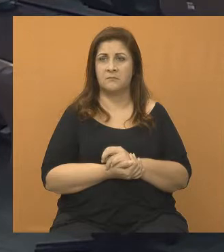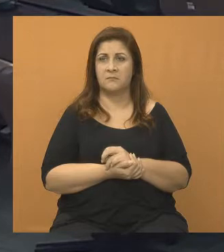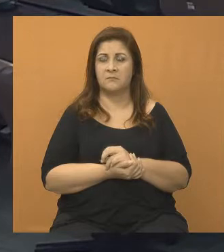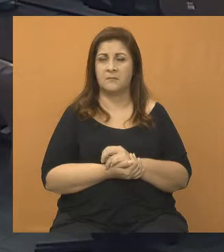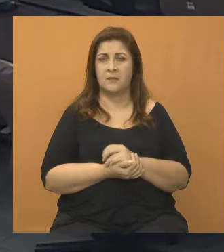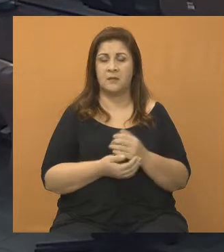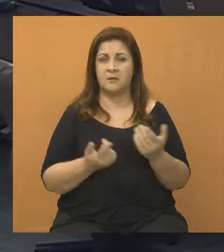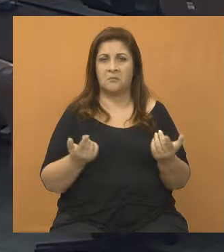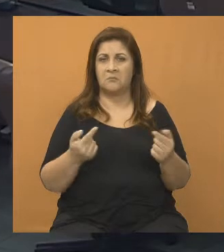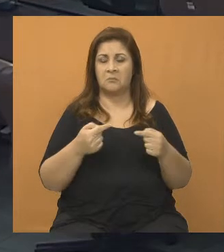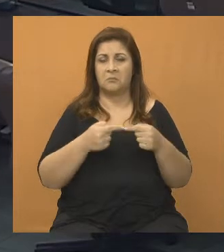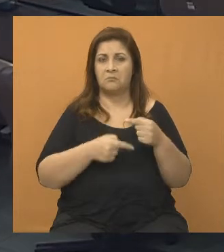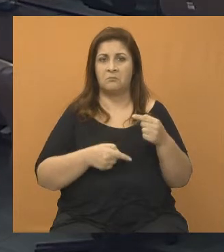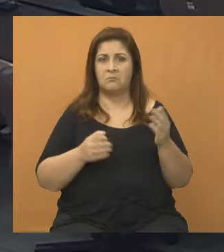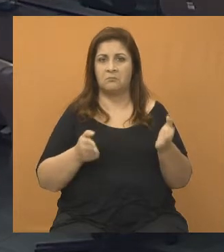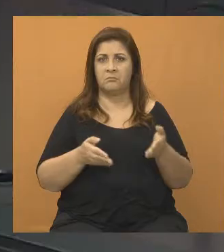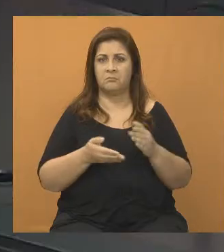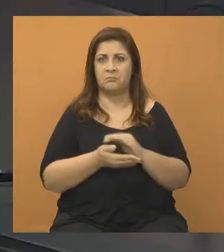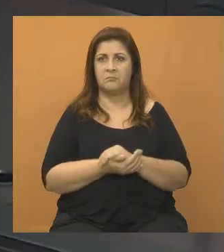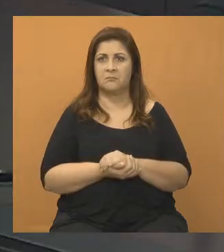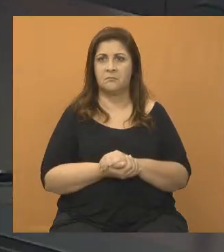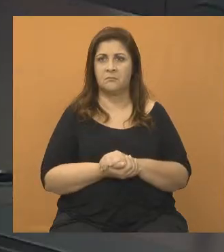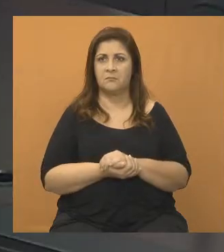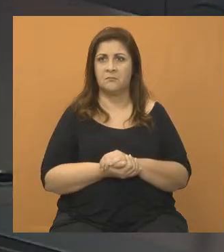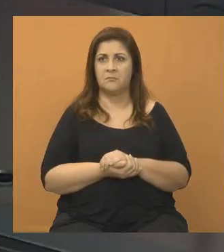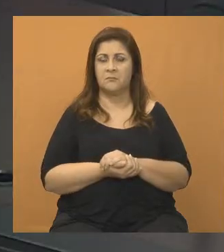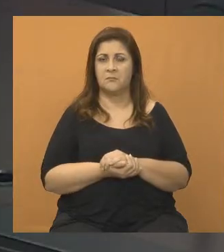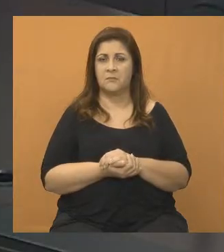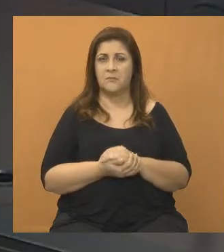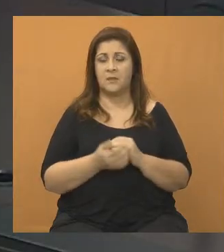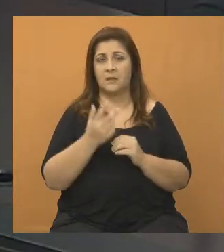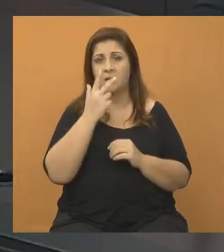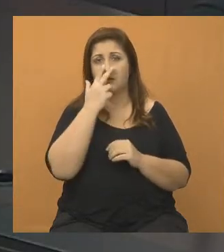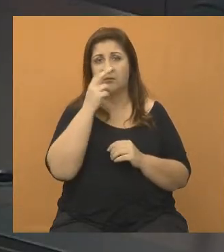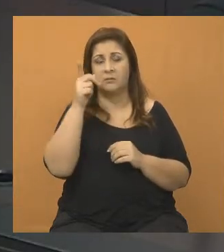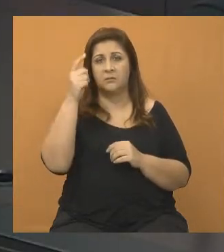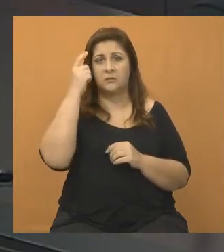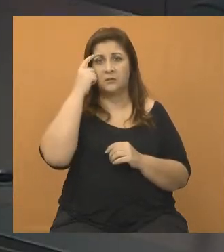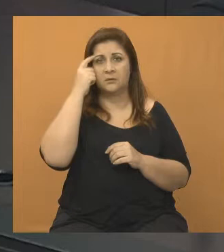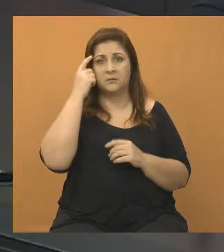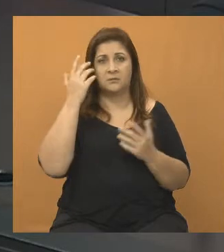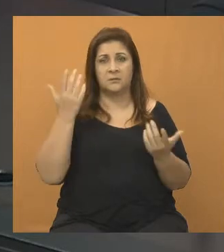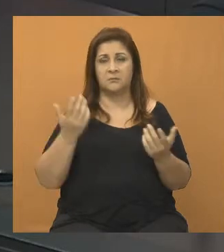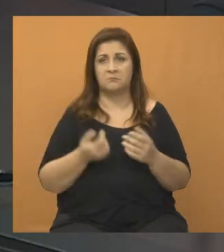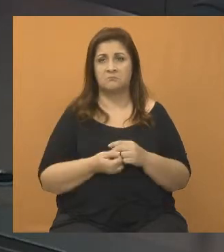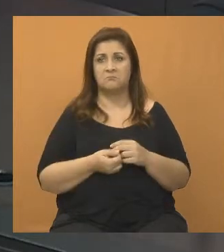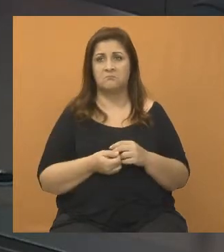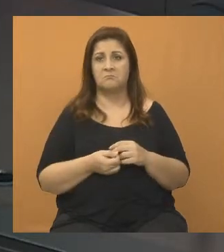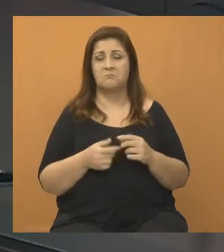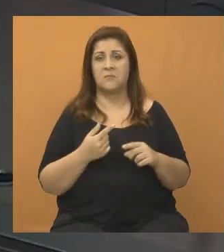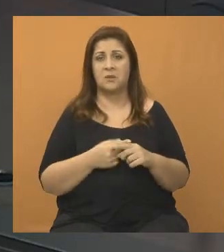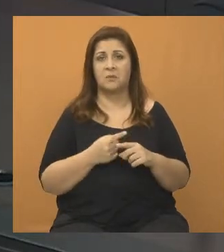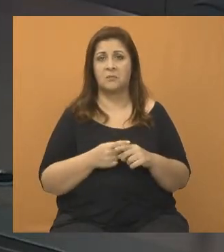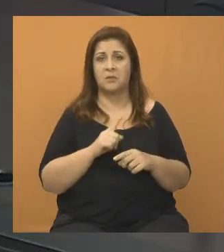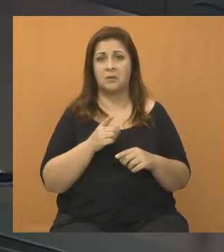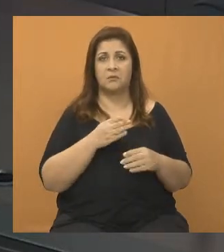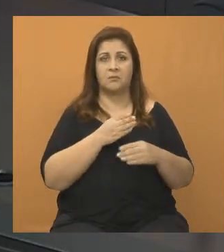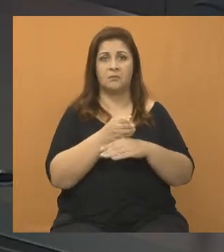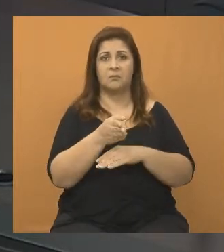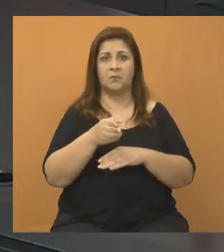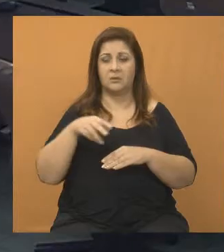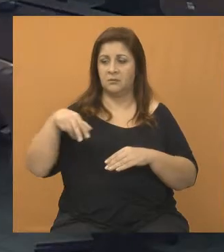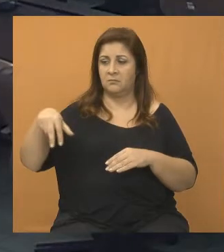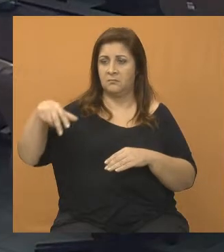ao momento. Mas eu acho que ela sabe, né? Ele sabe, né? De repente, por que está tendo esse procedimento e não está entrando ali pela entrada